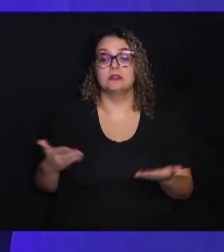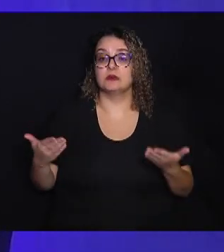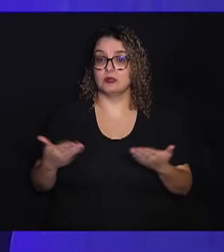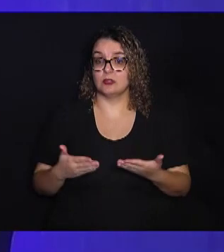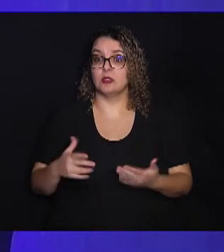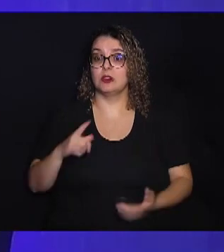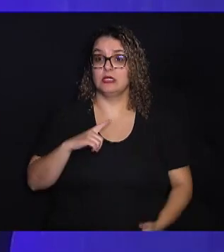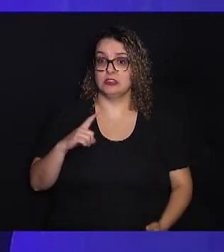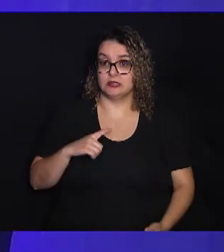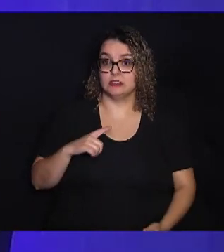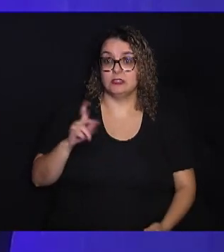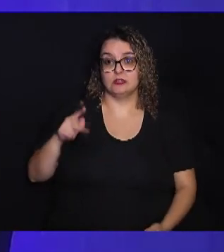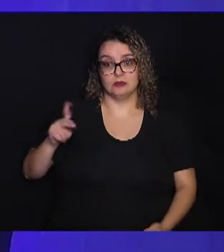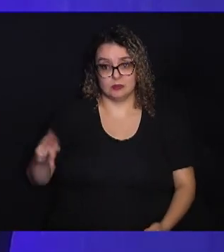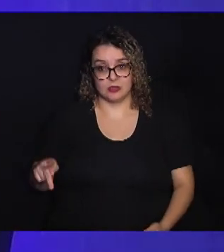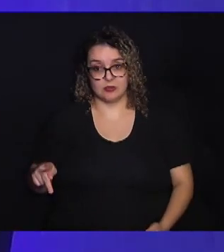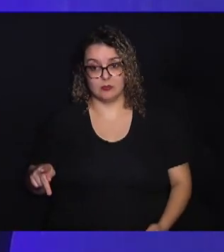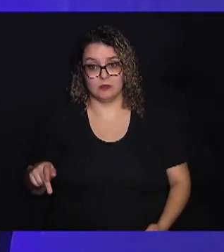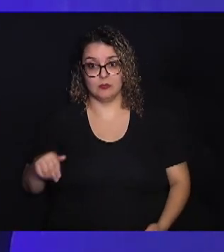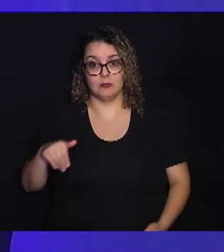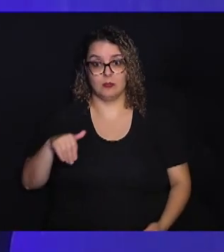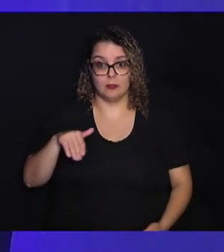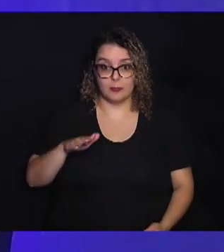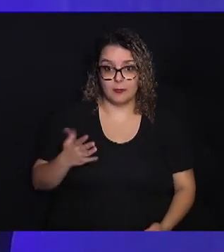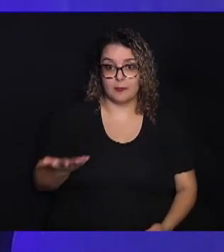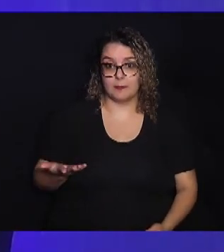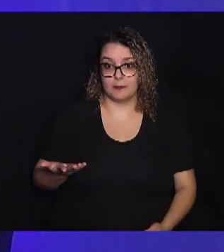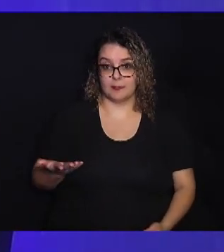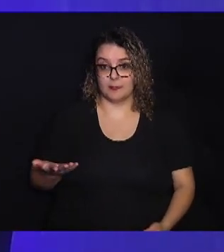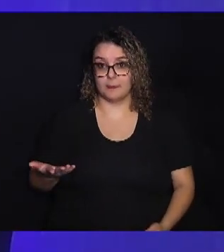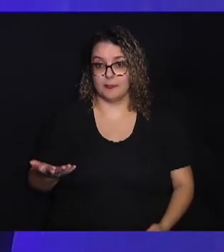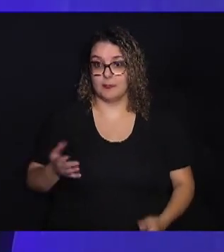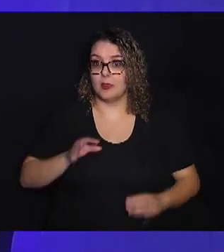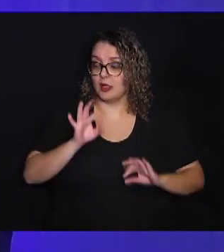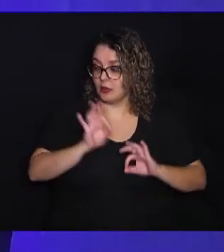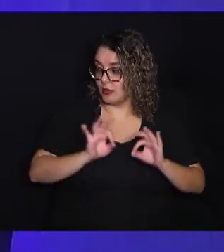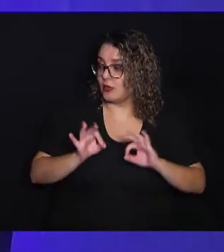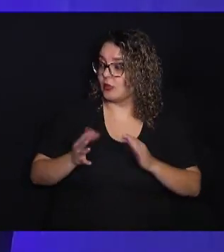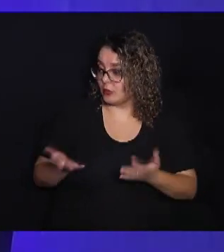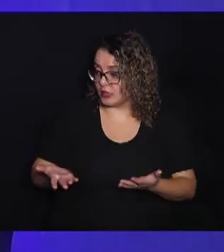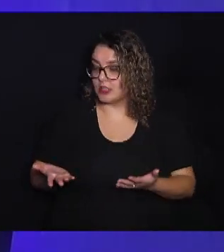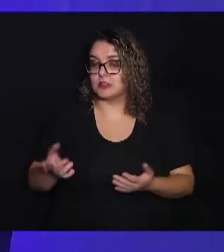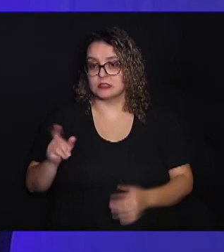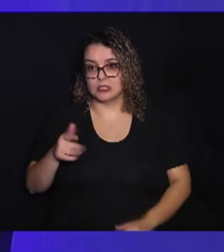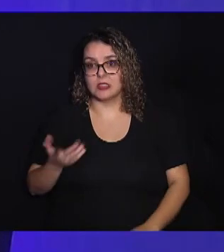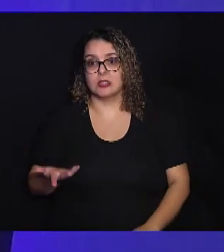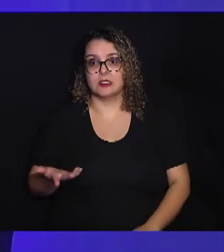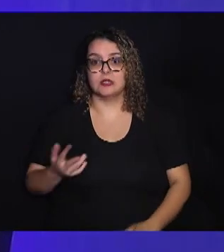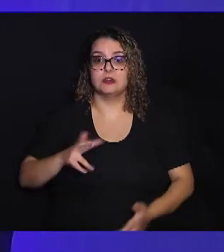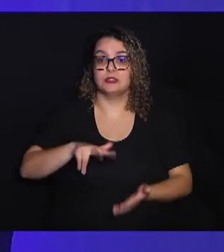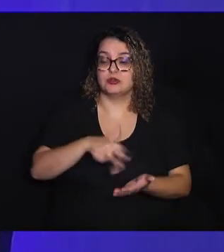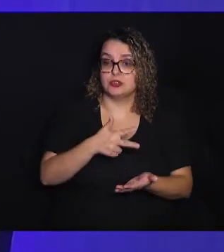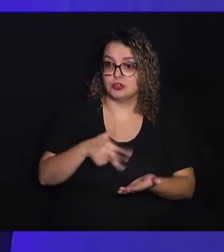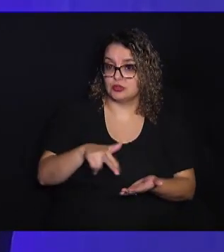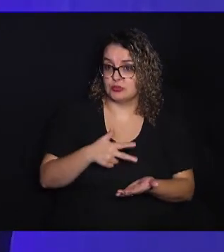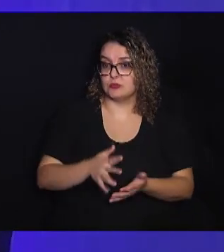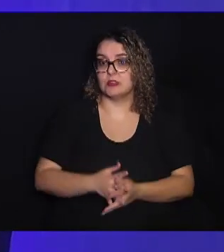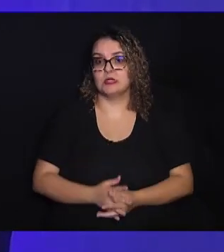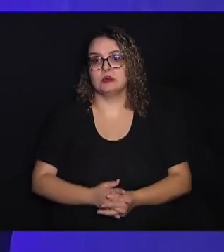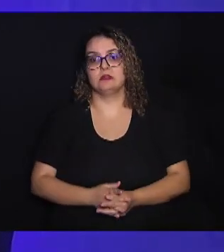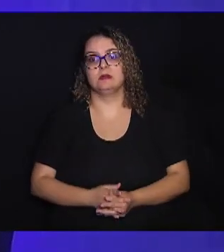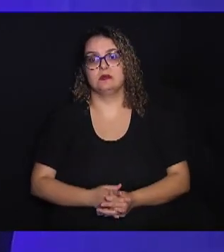essa questão de uma coisa mais assim, vamos dizer assim, mais organizada, né? Sim. De uma dança,